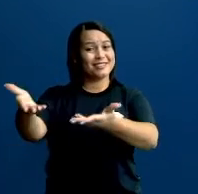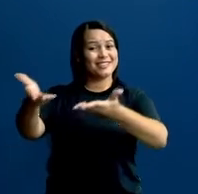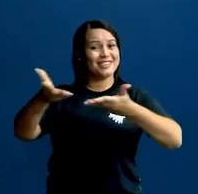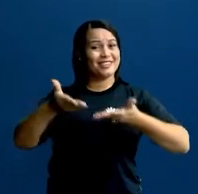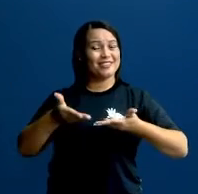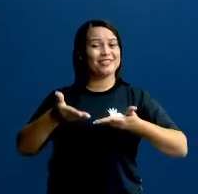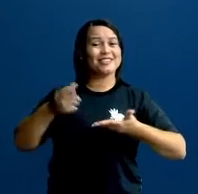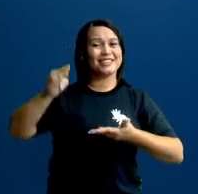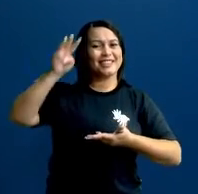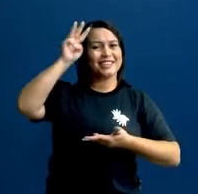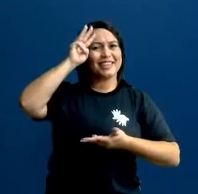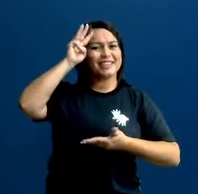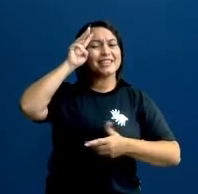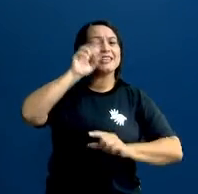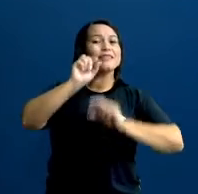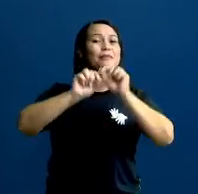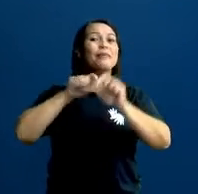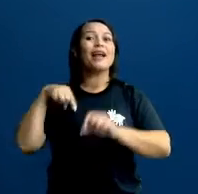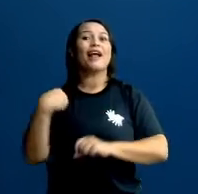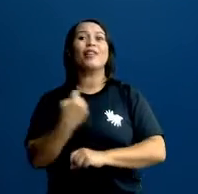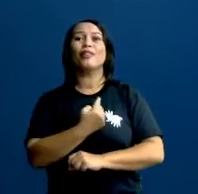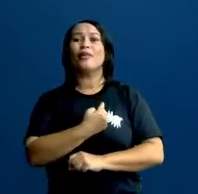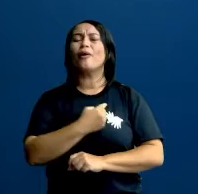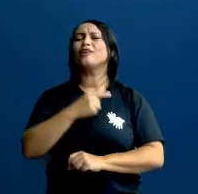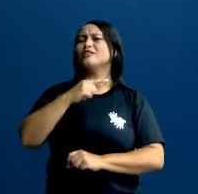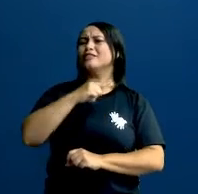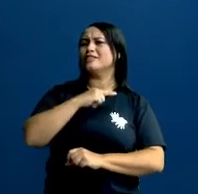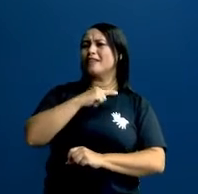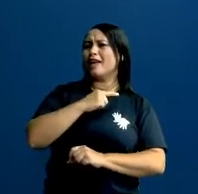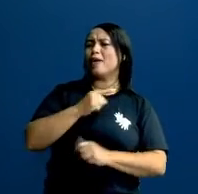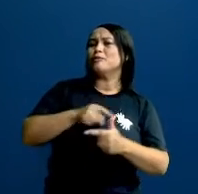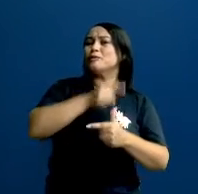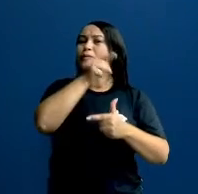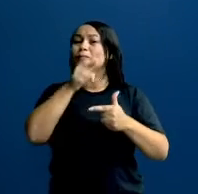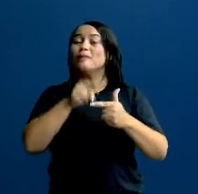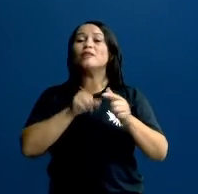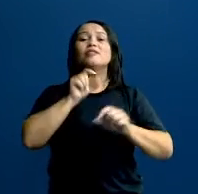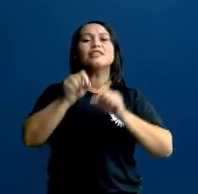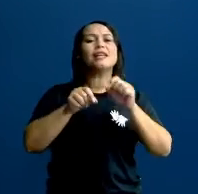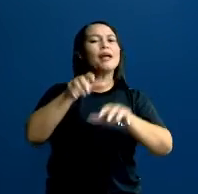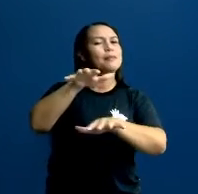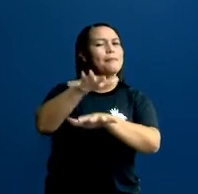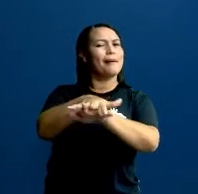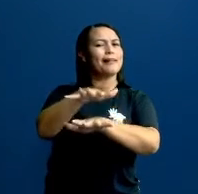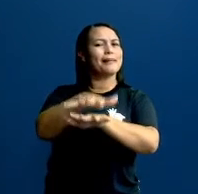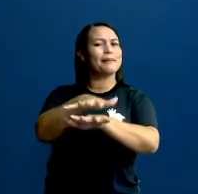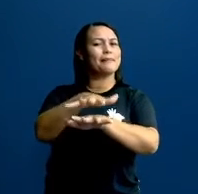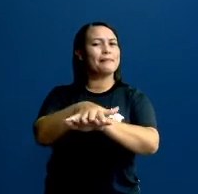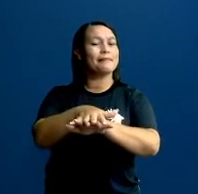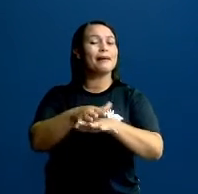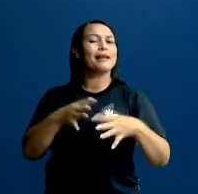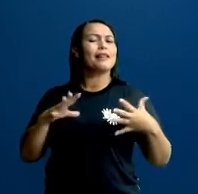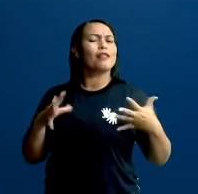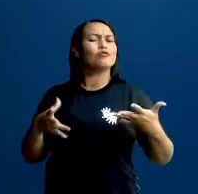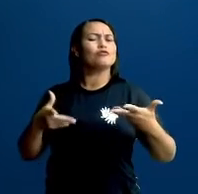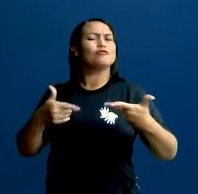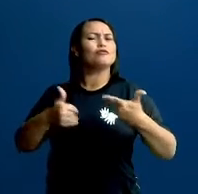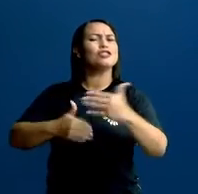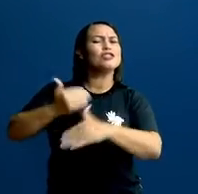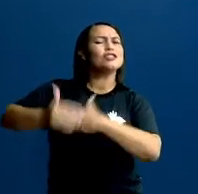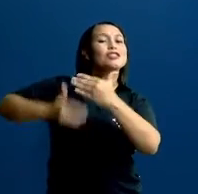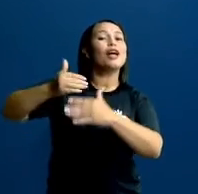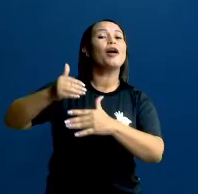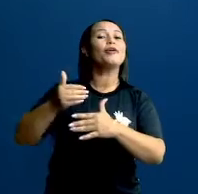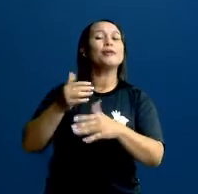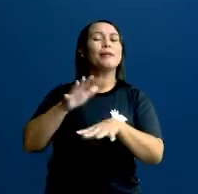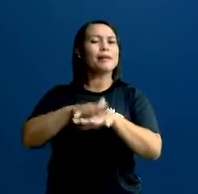vocês nessa terça-feira para a gente tratar mais uma vez de matemática, desvendar os mistérios da